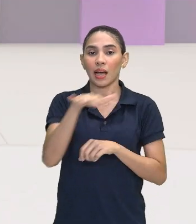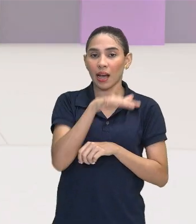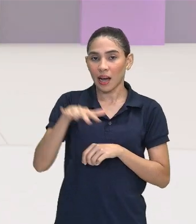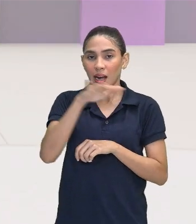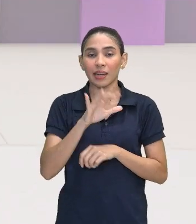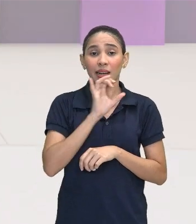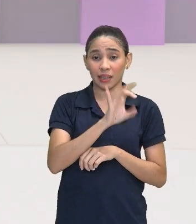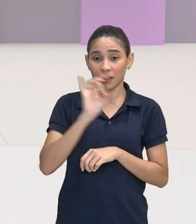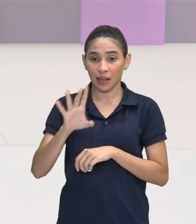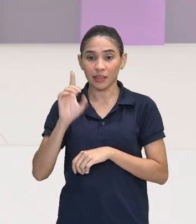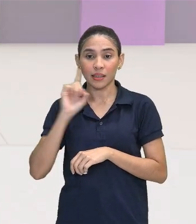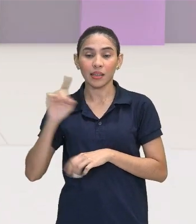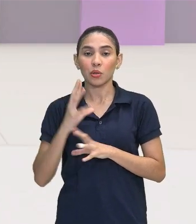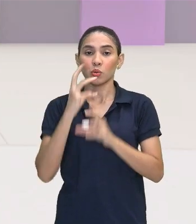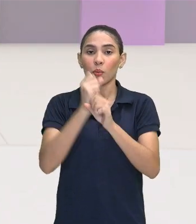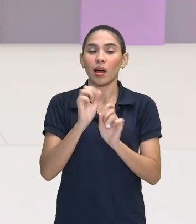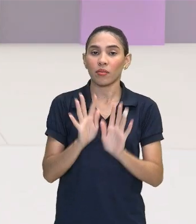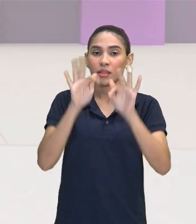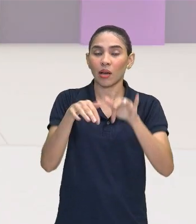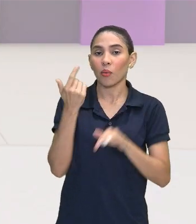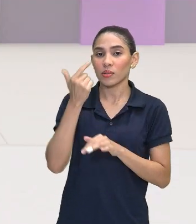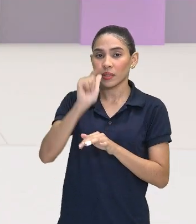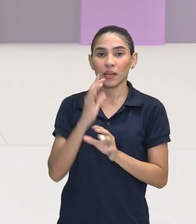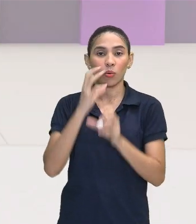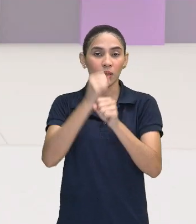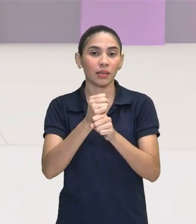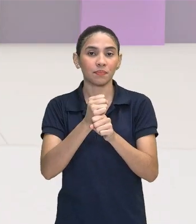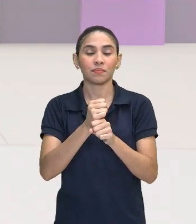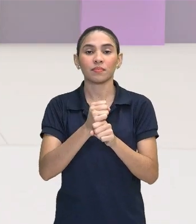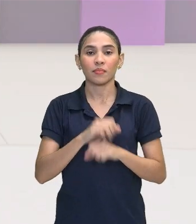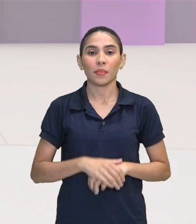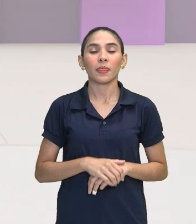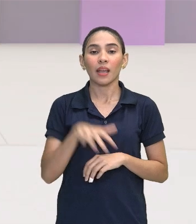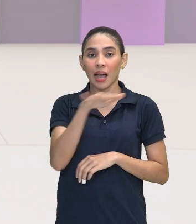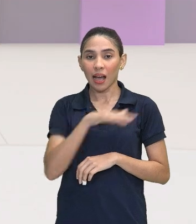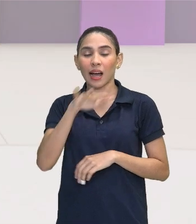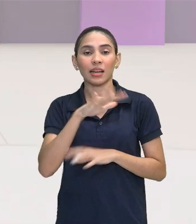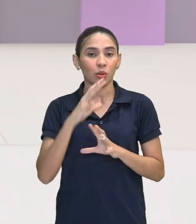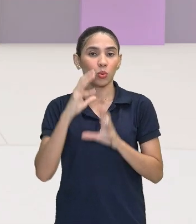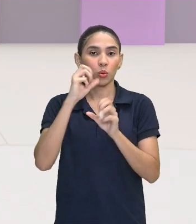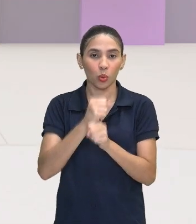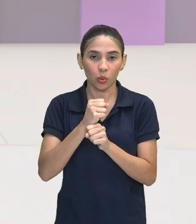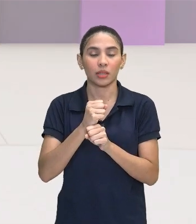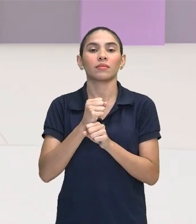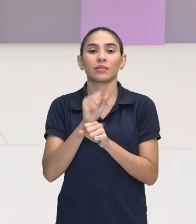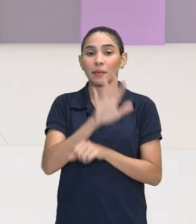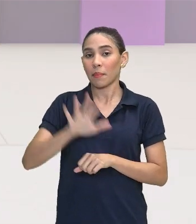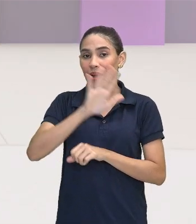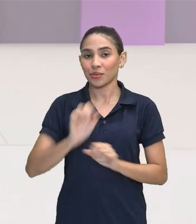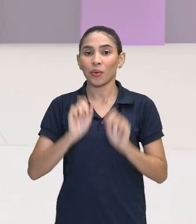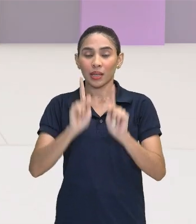uma delas e somar no final para determinarmos, aliás, a área total da figura, tá bom, gente?